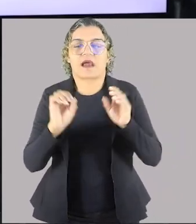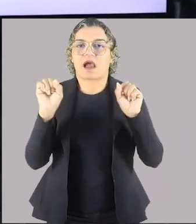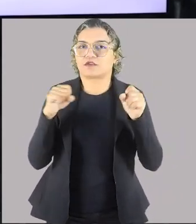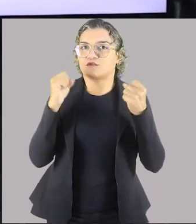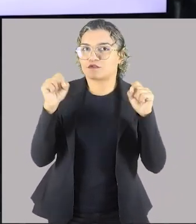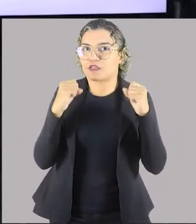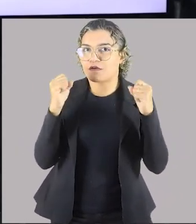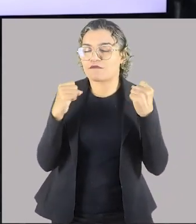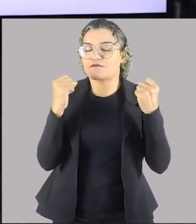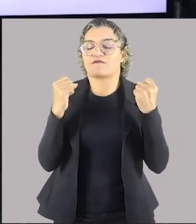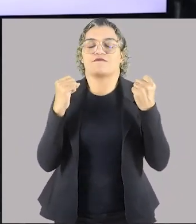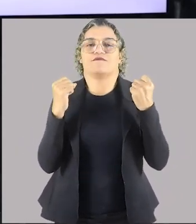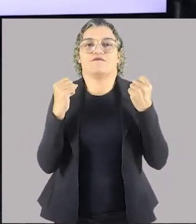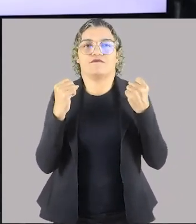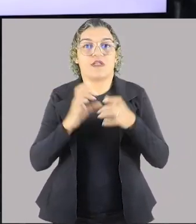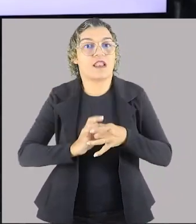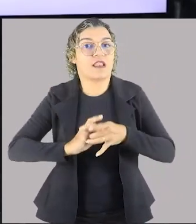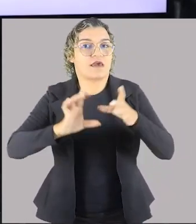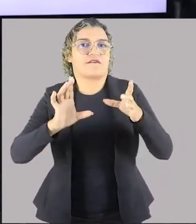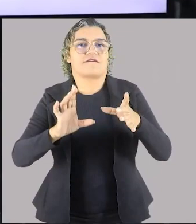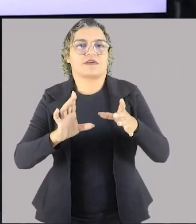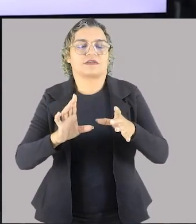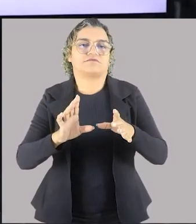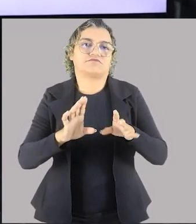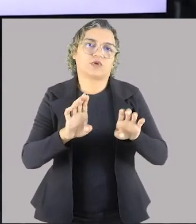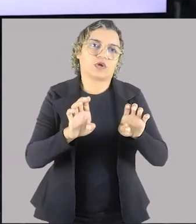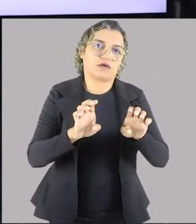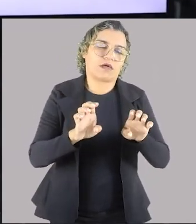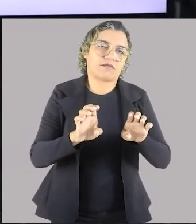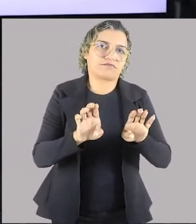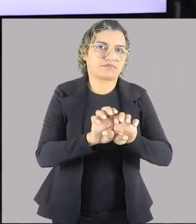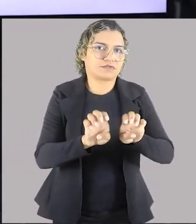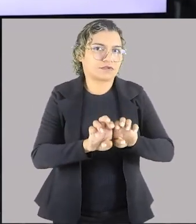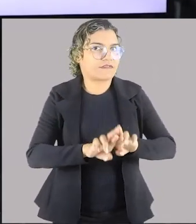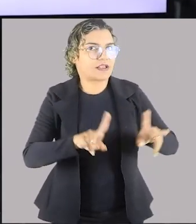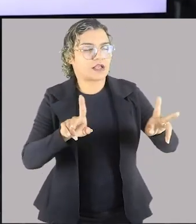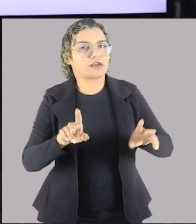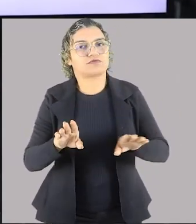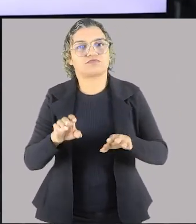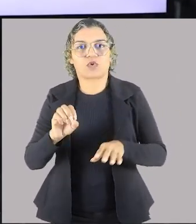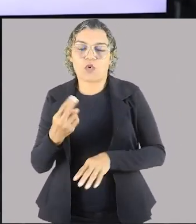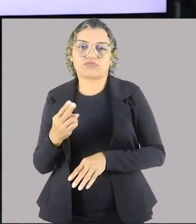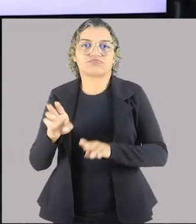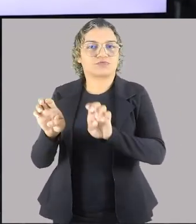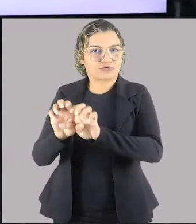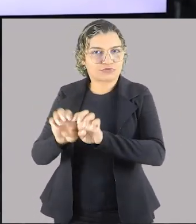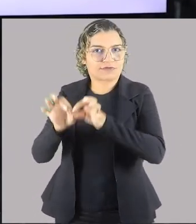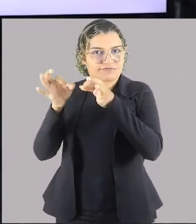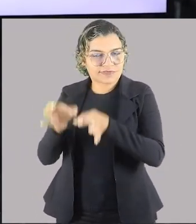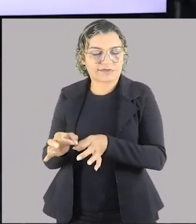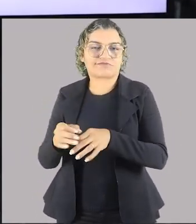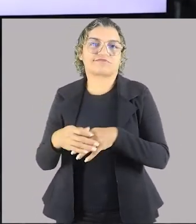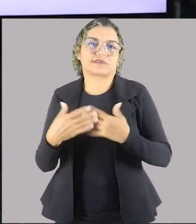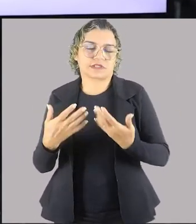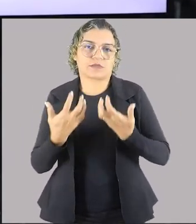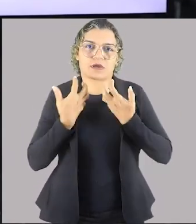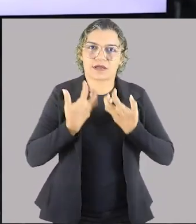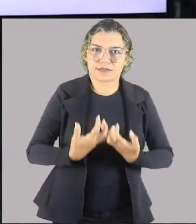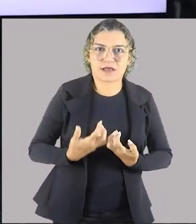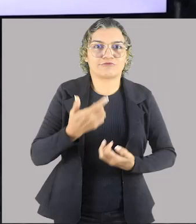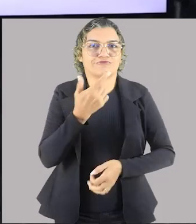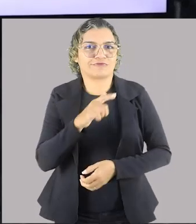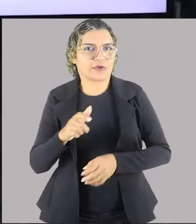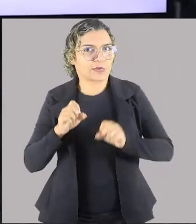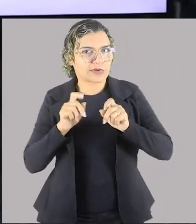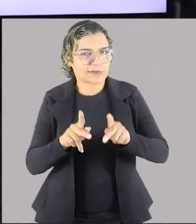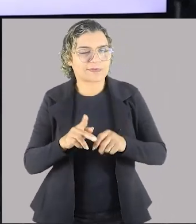atividades físicas não estruturadas e estruturadas sem um cansaço excessivo,